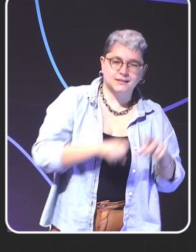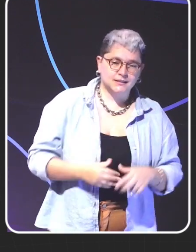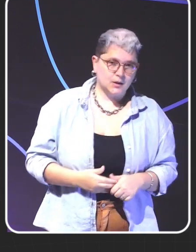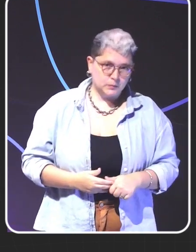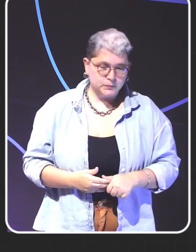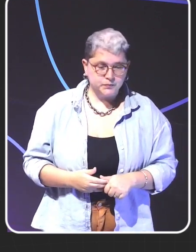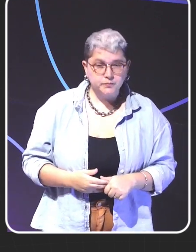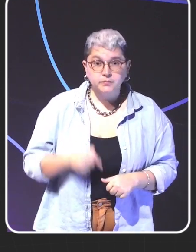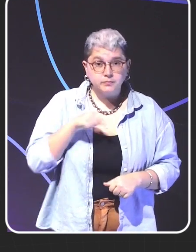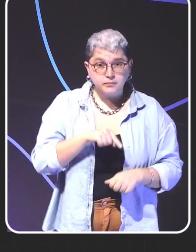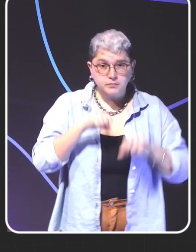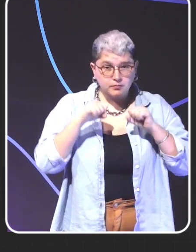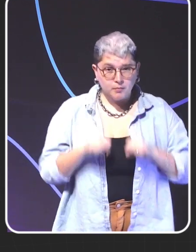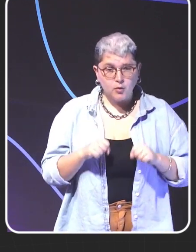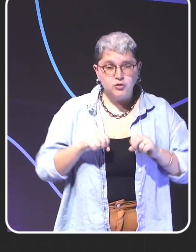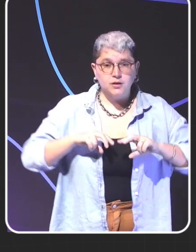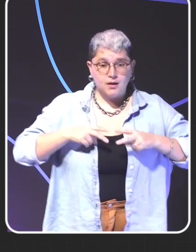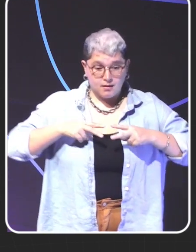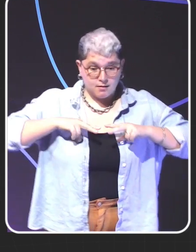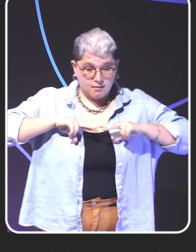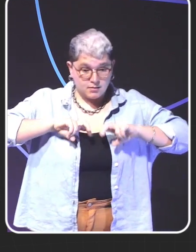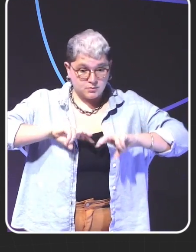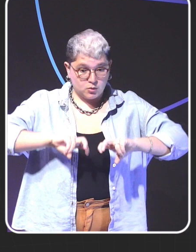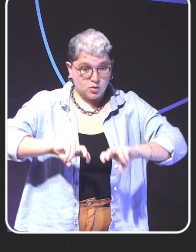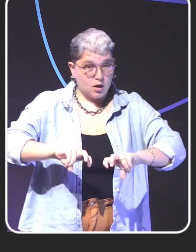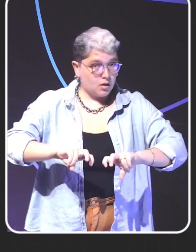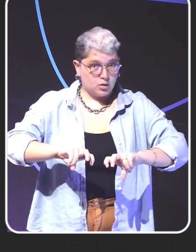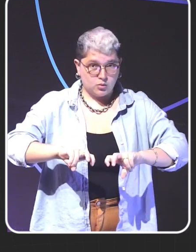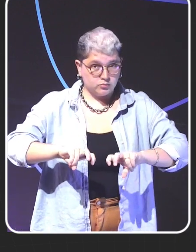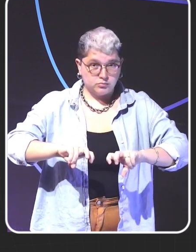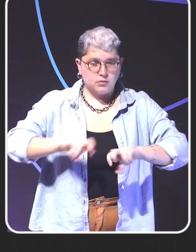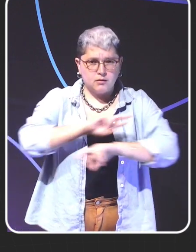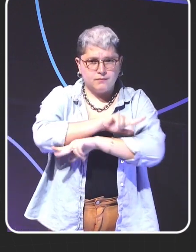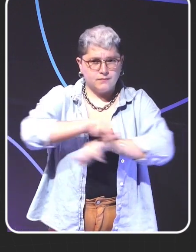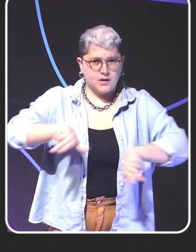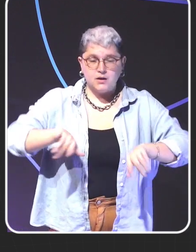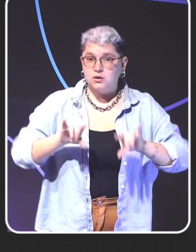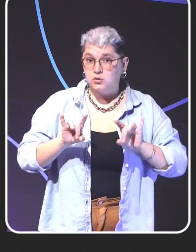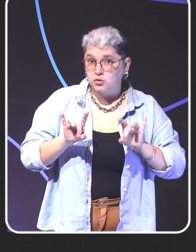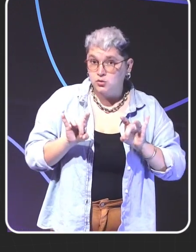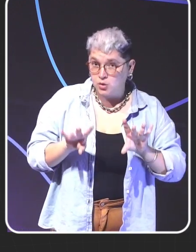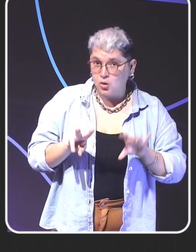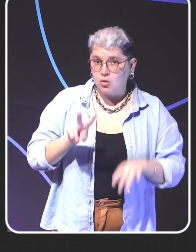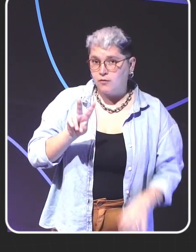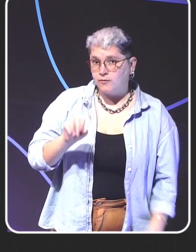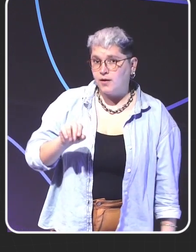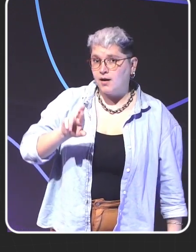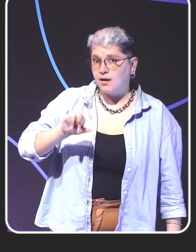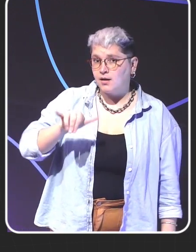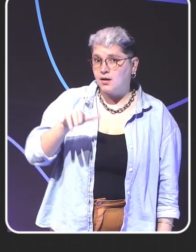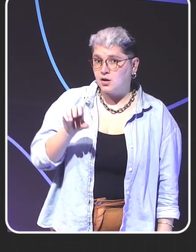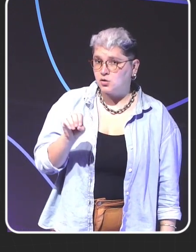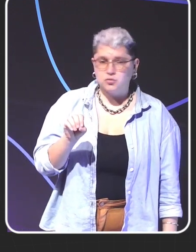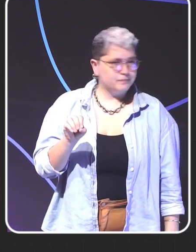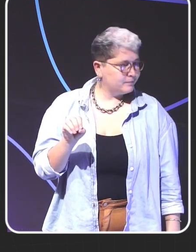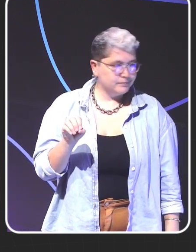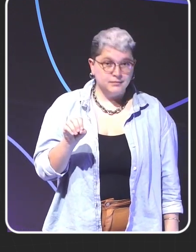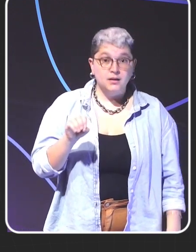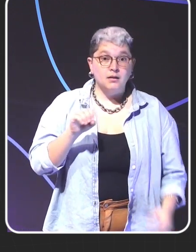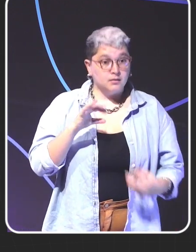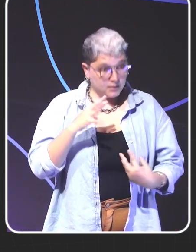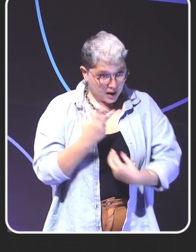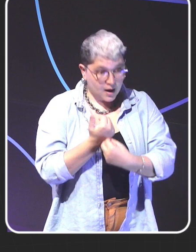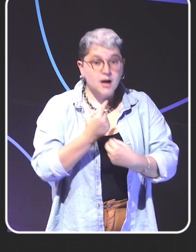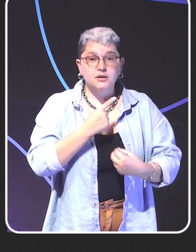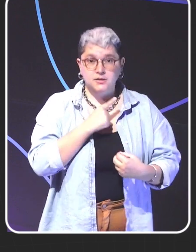aí, o físico e o digital pode ser explorado em um universo gigantesco, não só no varejo. Então, a gente tem no mundo da arte